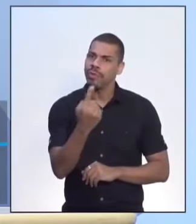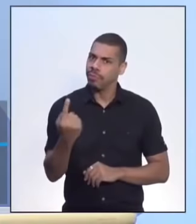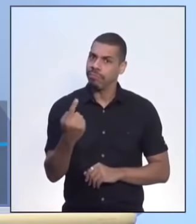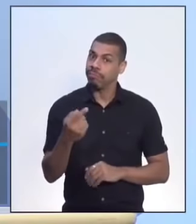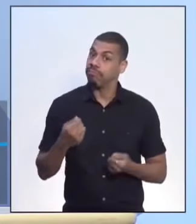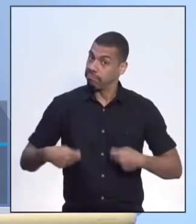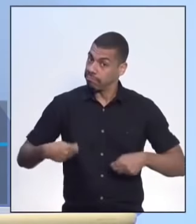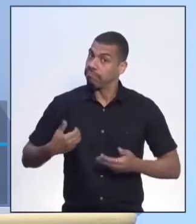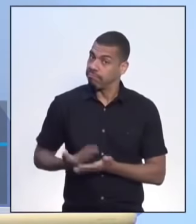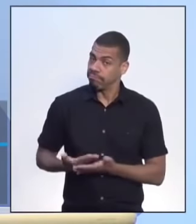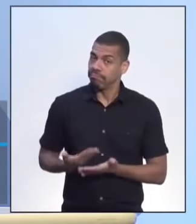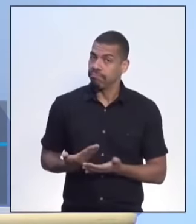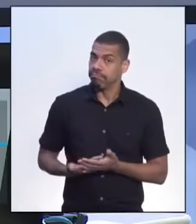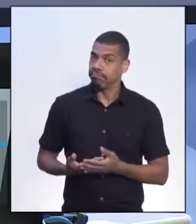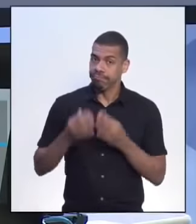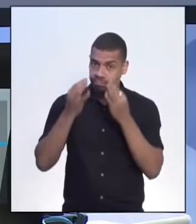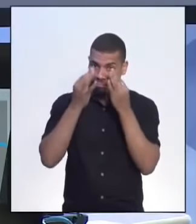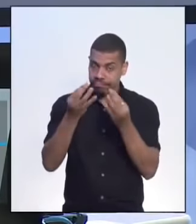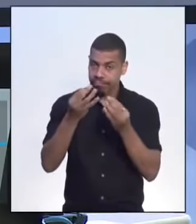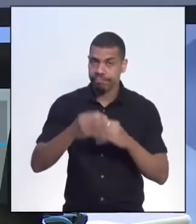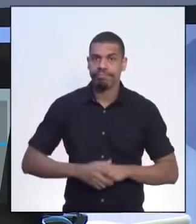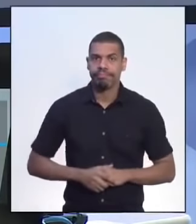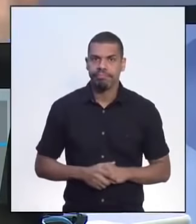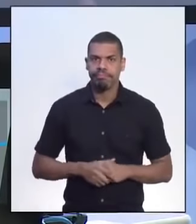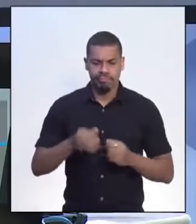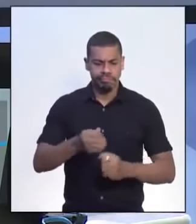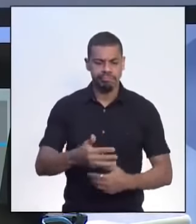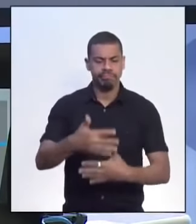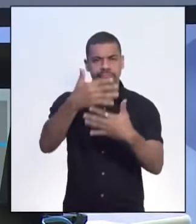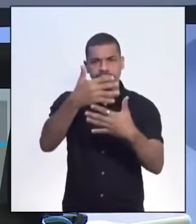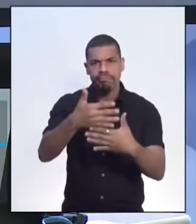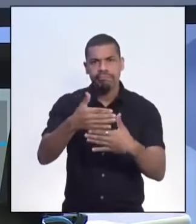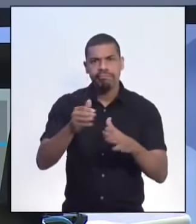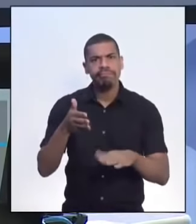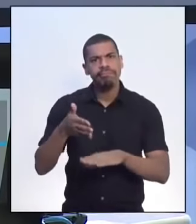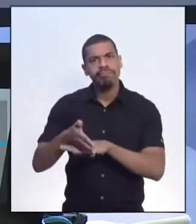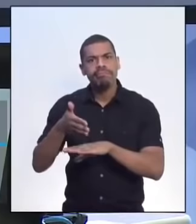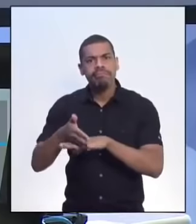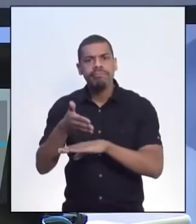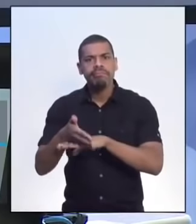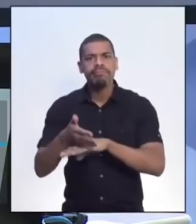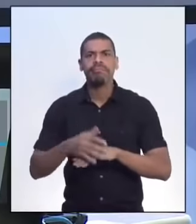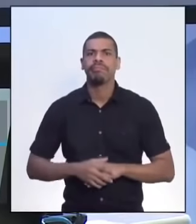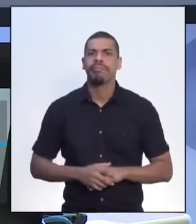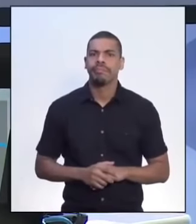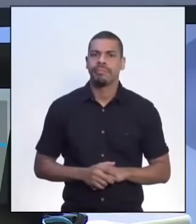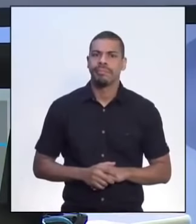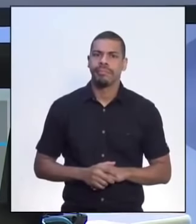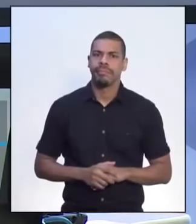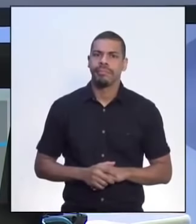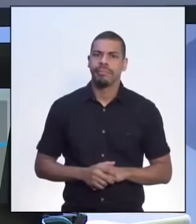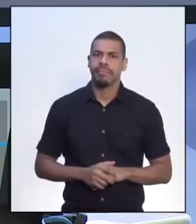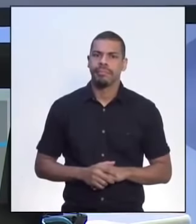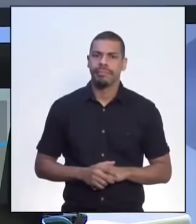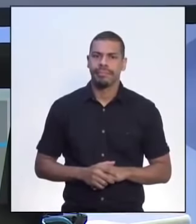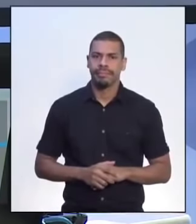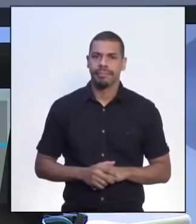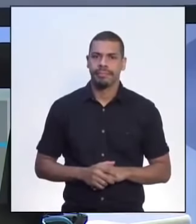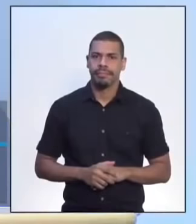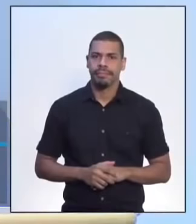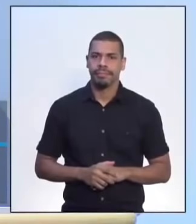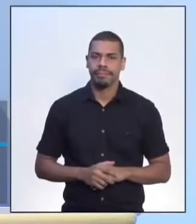estudar. Tem que estudar. E tem que prestar atenção no chat, participar da aula lá do seu professor da sala de aula, que deve estar fazendo de alguma forma, né,